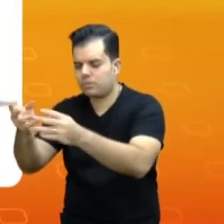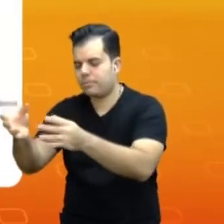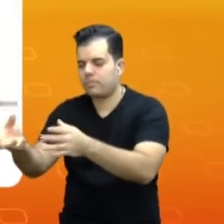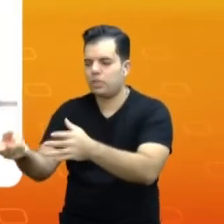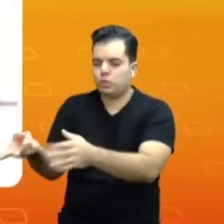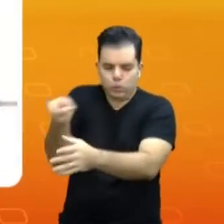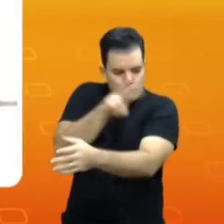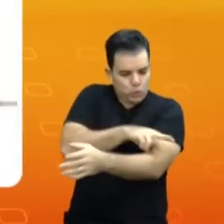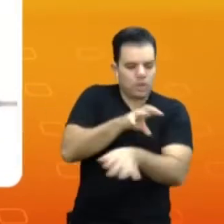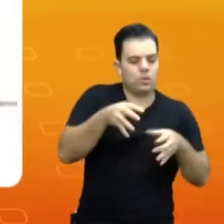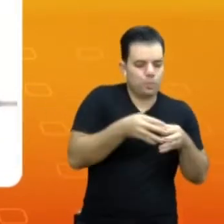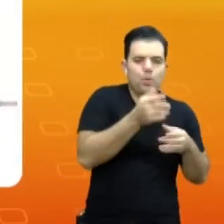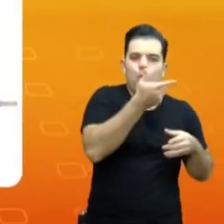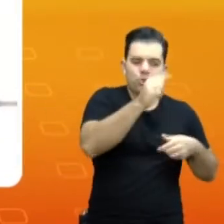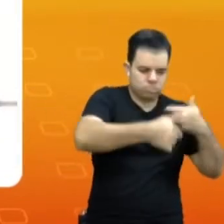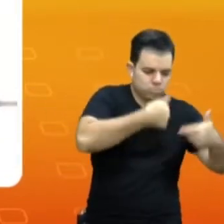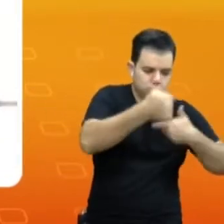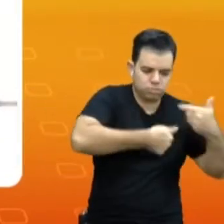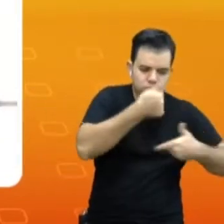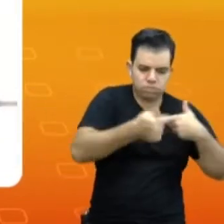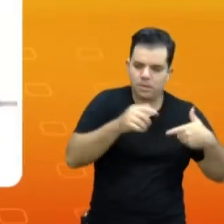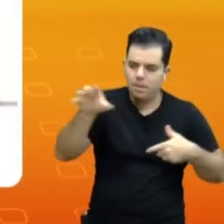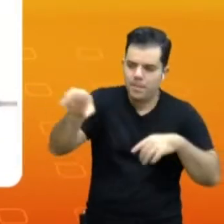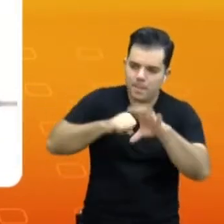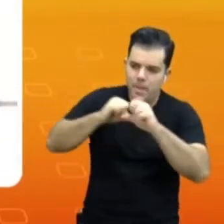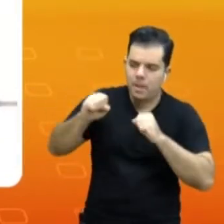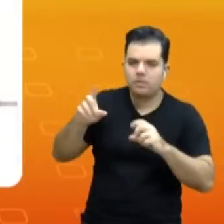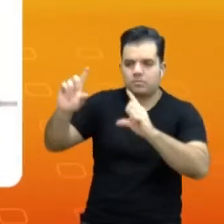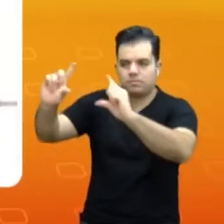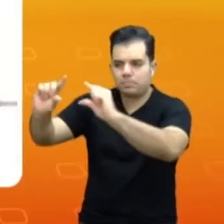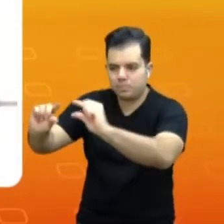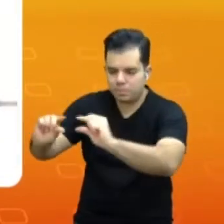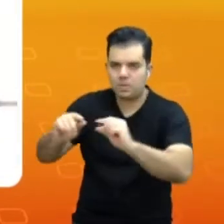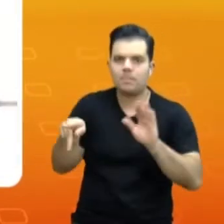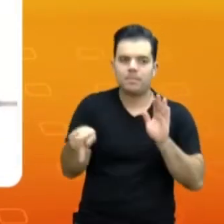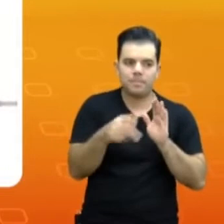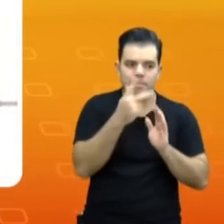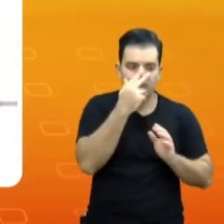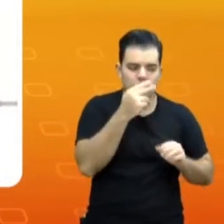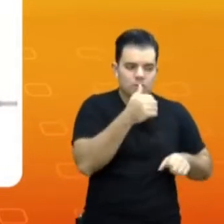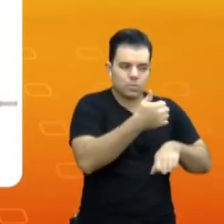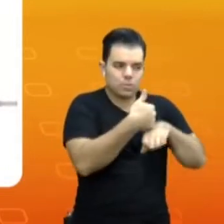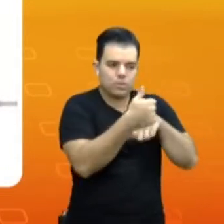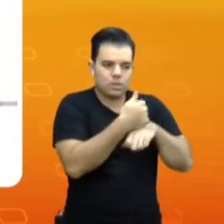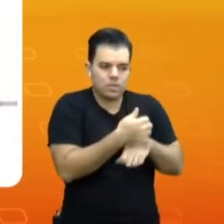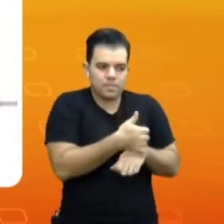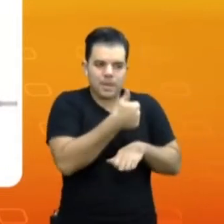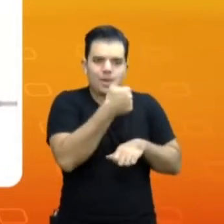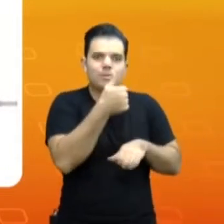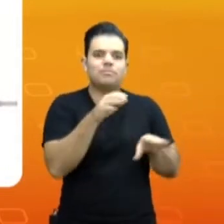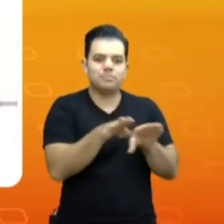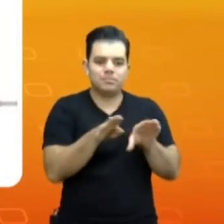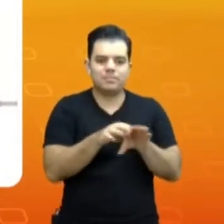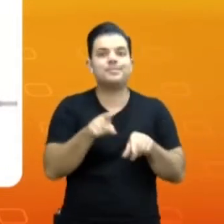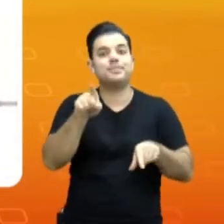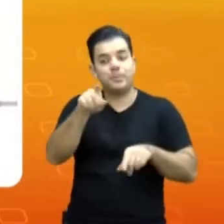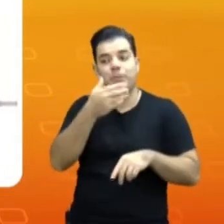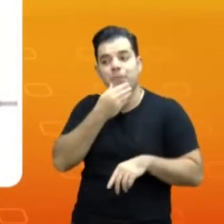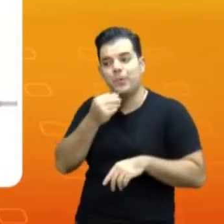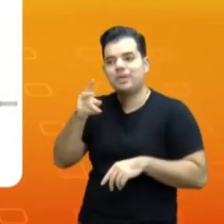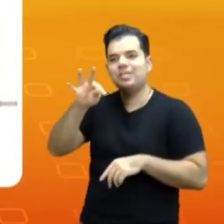uma qualidade de desenvoltura editorial muito maior. E eu tenho certeza que o Thiago não se sentiu